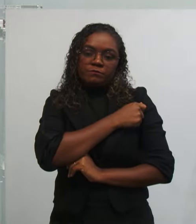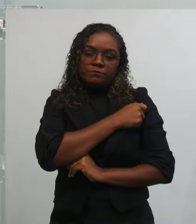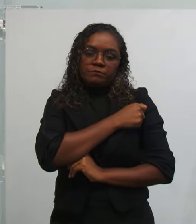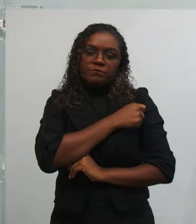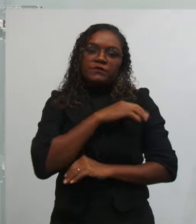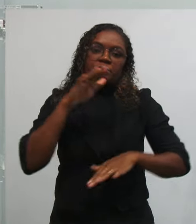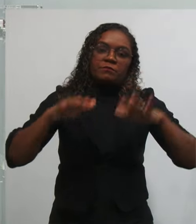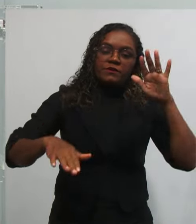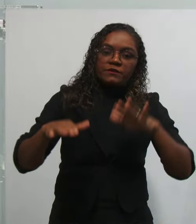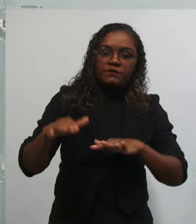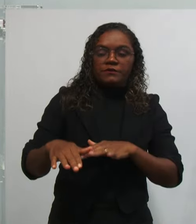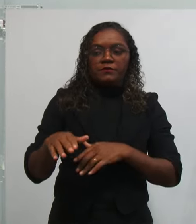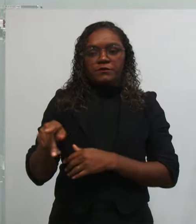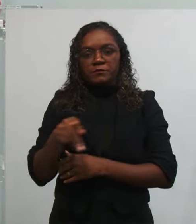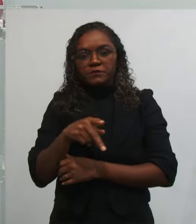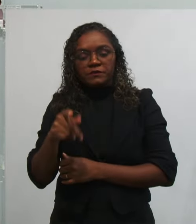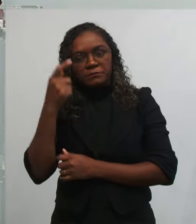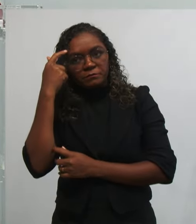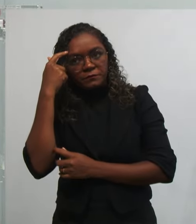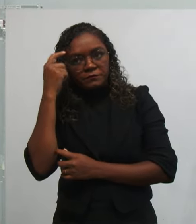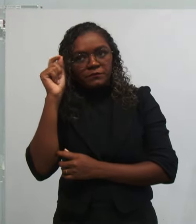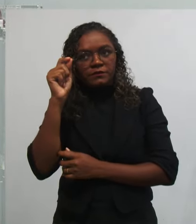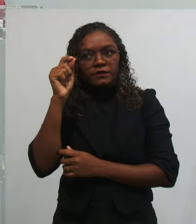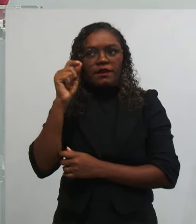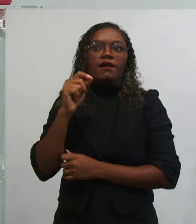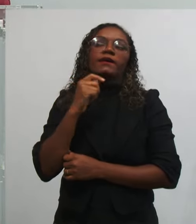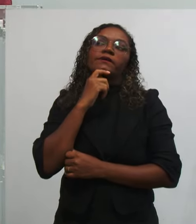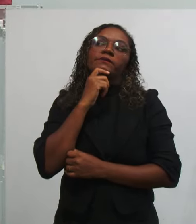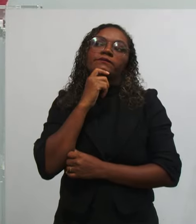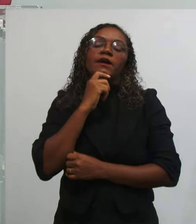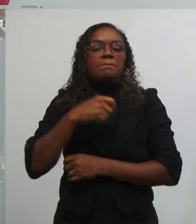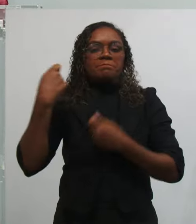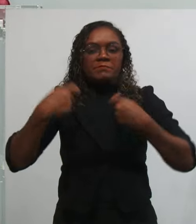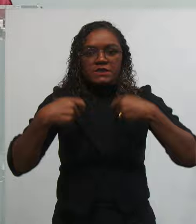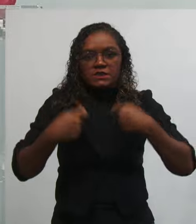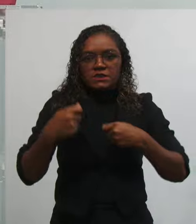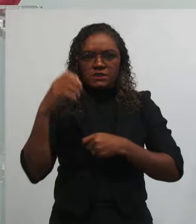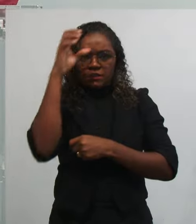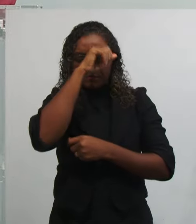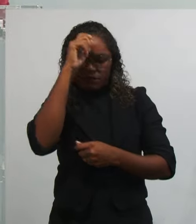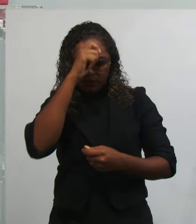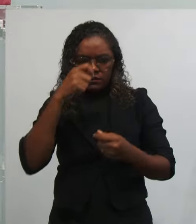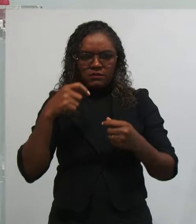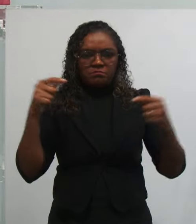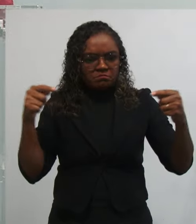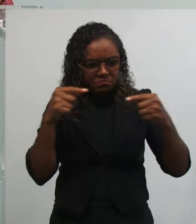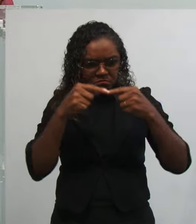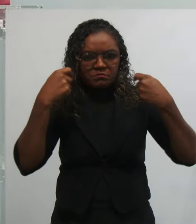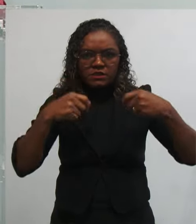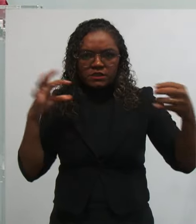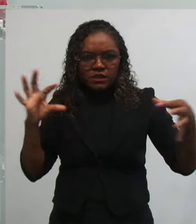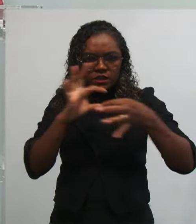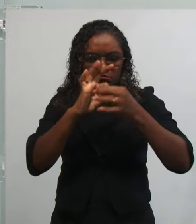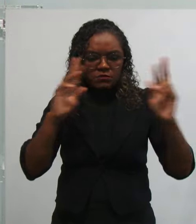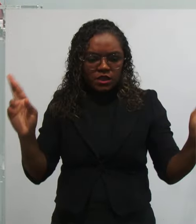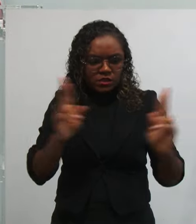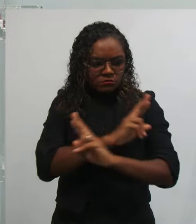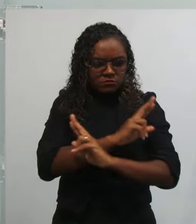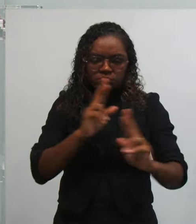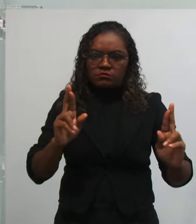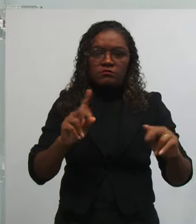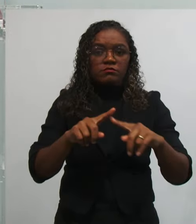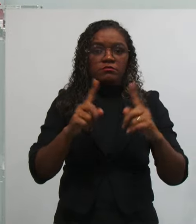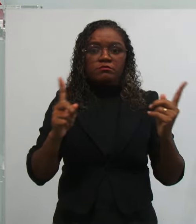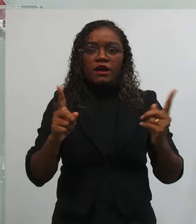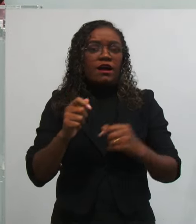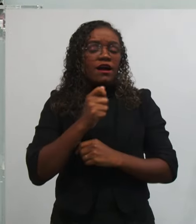a a pensar Ah ele deveria aprender isso ele deveria saber relacionar este assunto com este assunto sendo que isto não